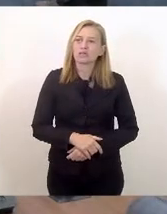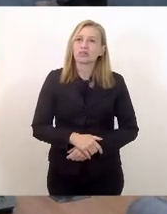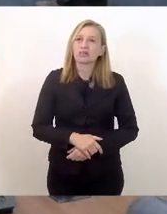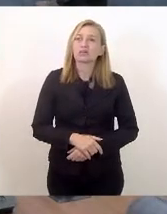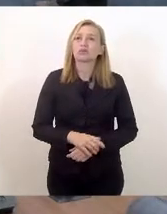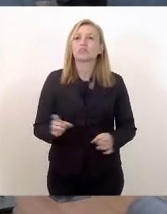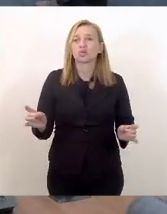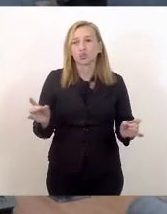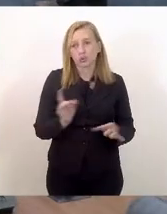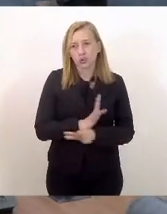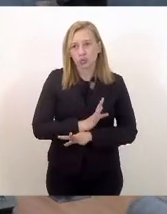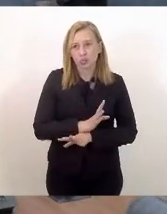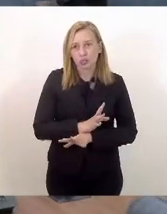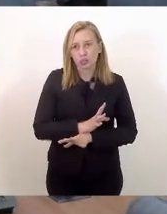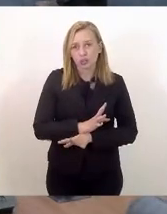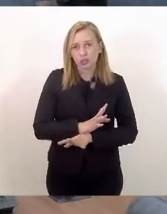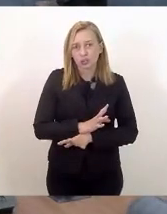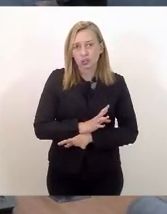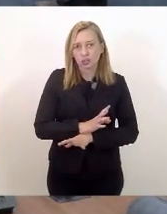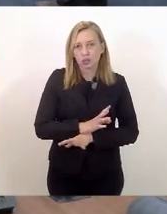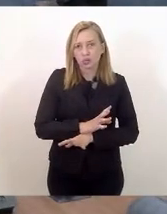Pronto. Está de...